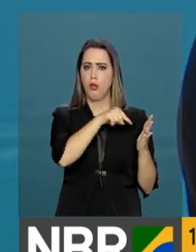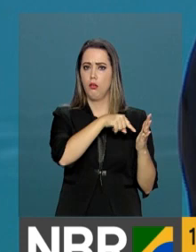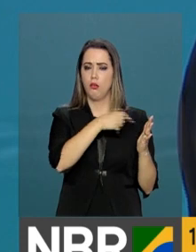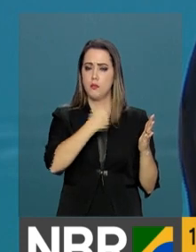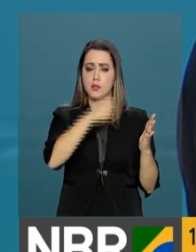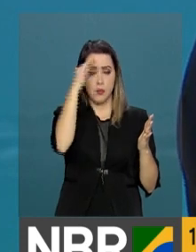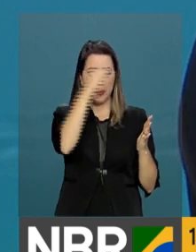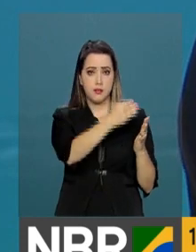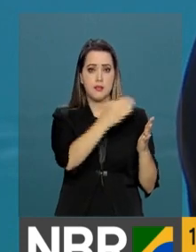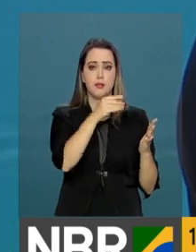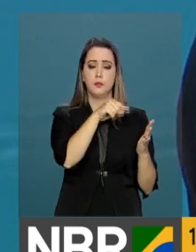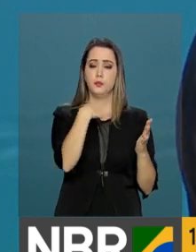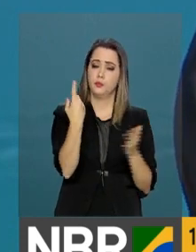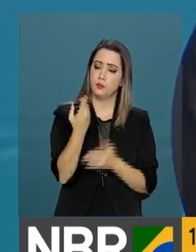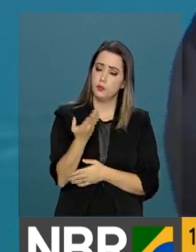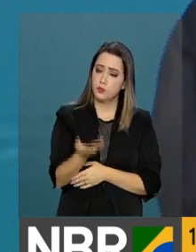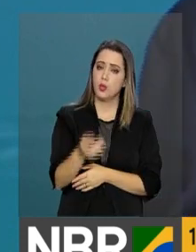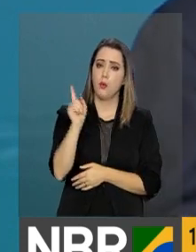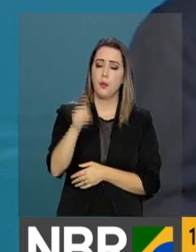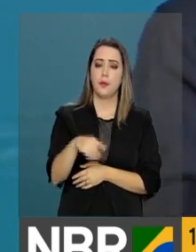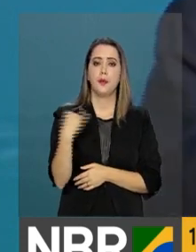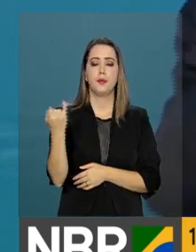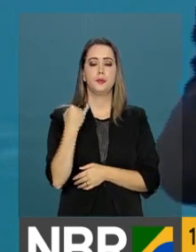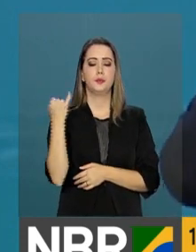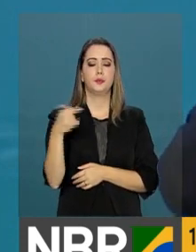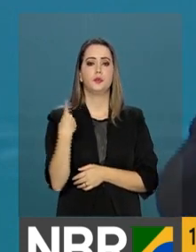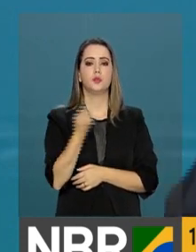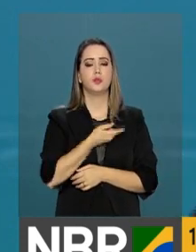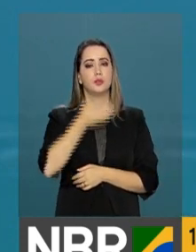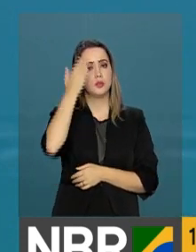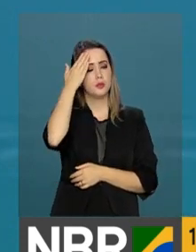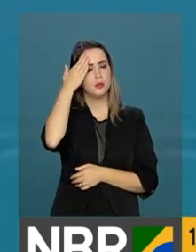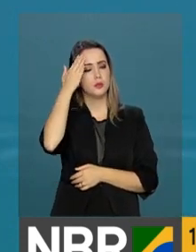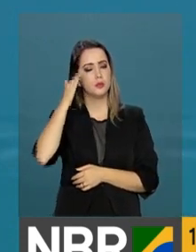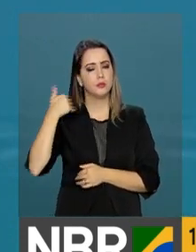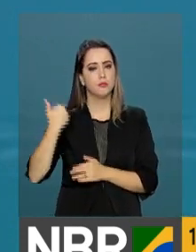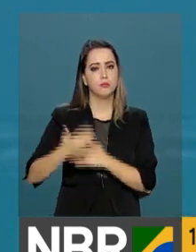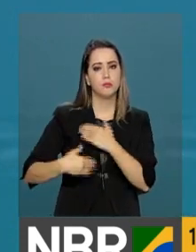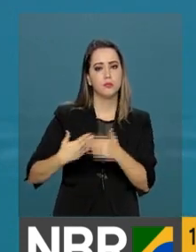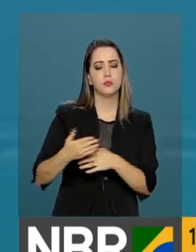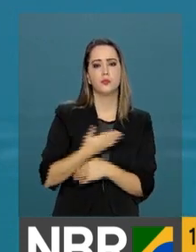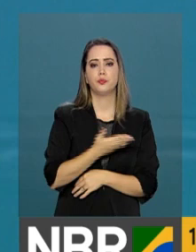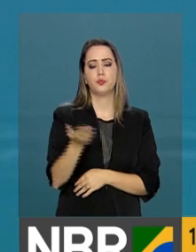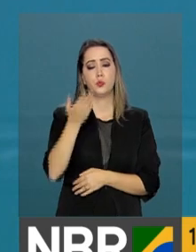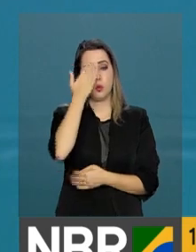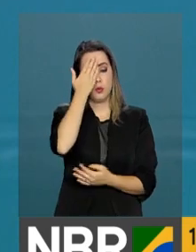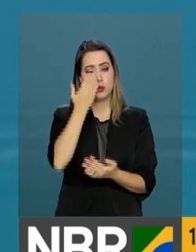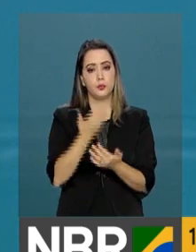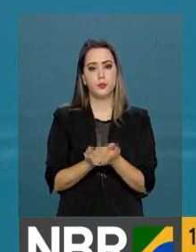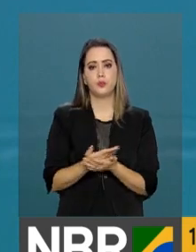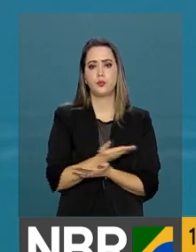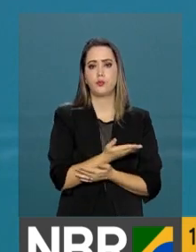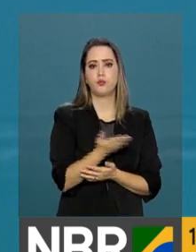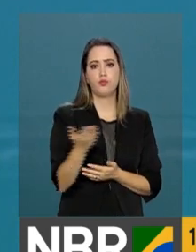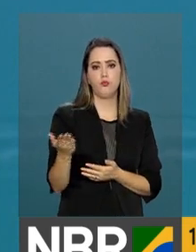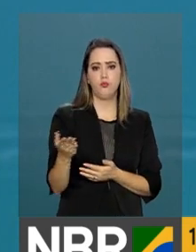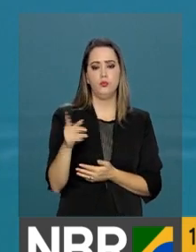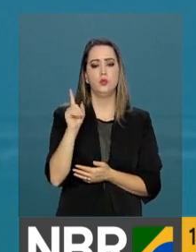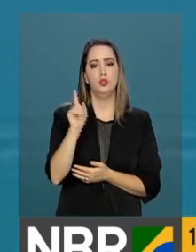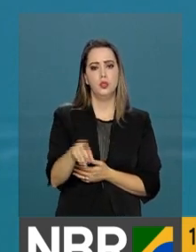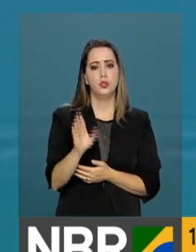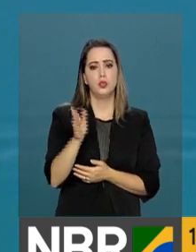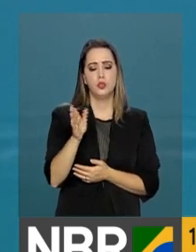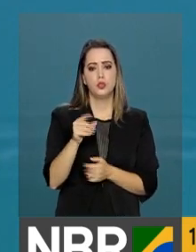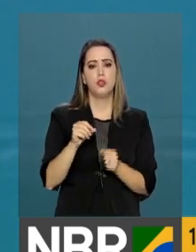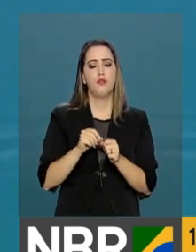fundamental que nós sempre tenhamos em conta, e tenho certeza que os senhores prefeitos, prefeitas, fazem isso